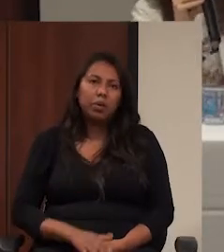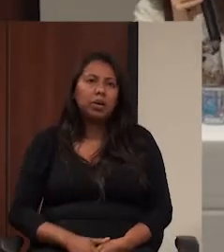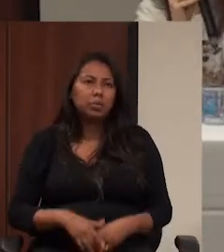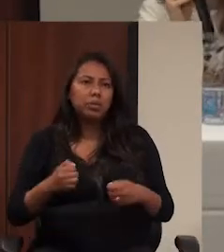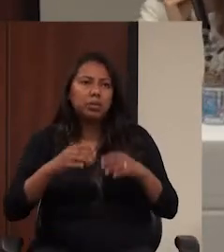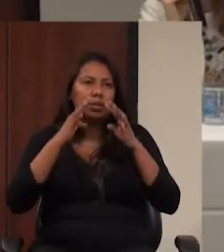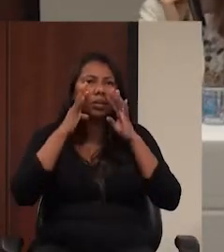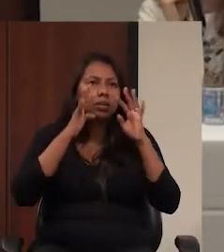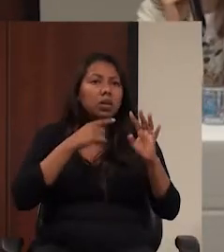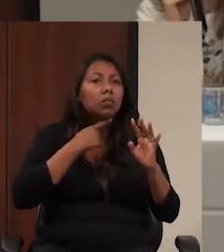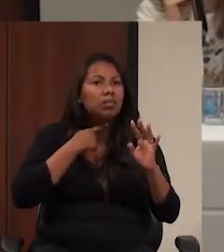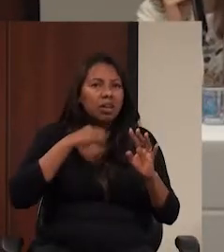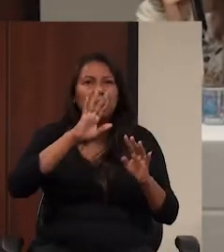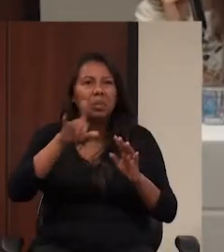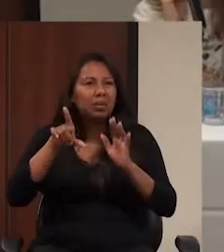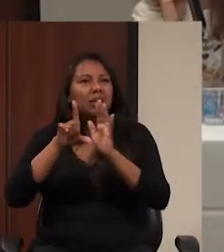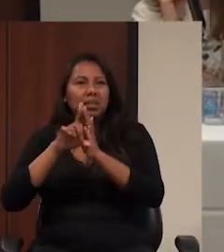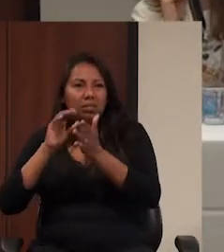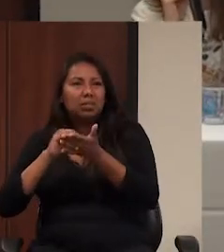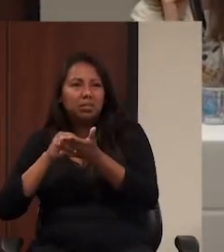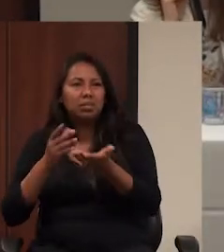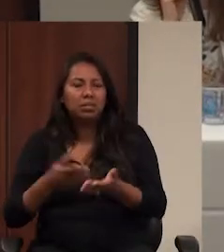e os desejos da pessoa, mas na prática, na lei ainda está.